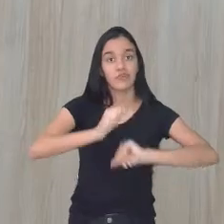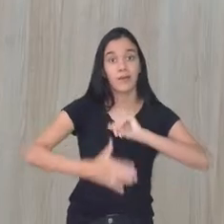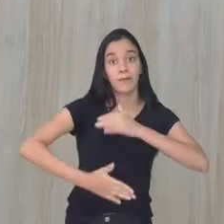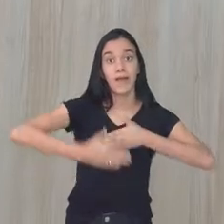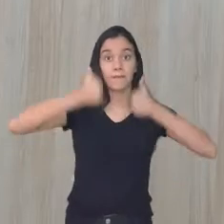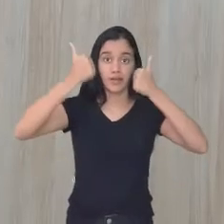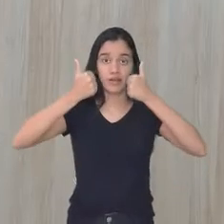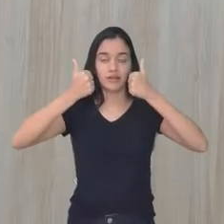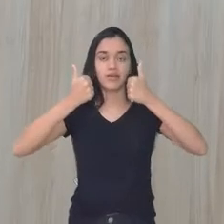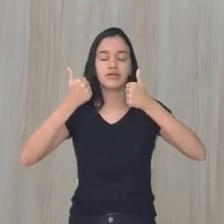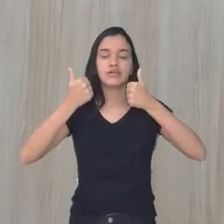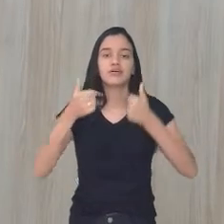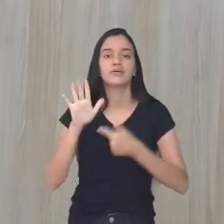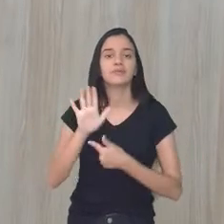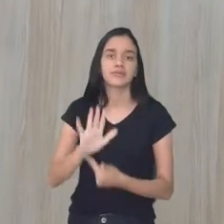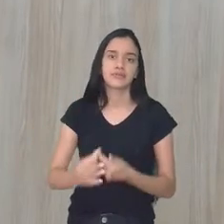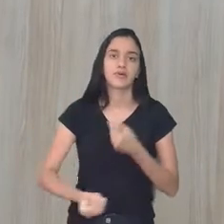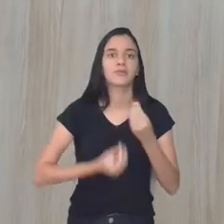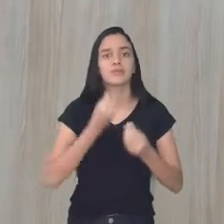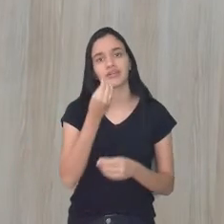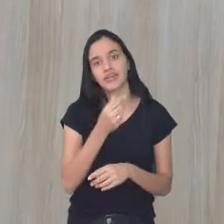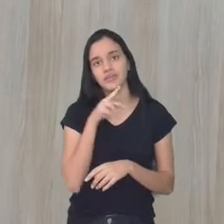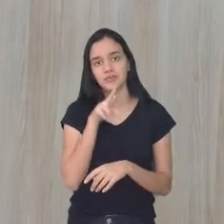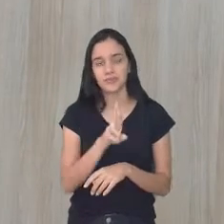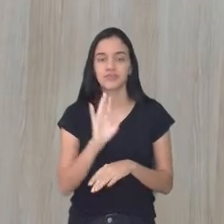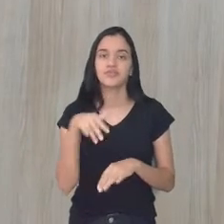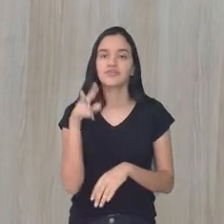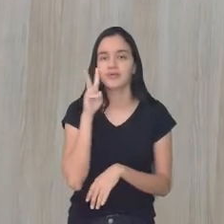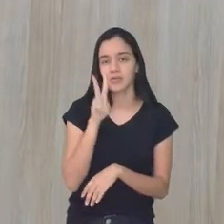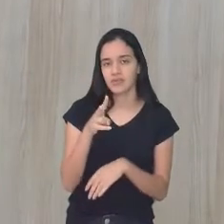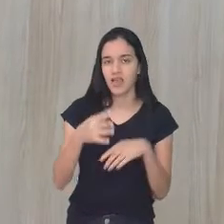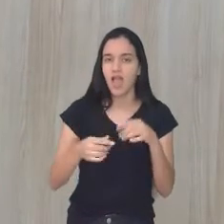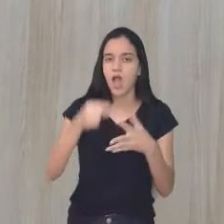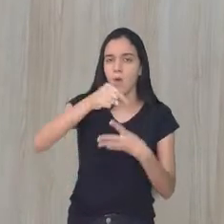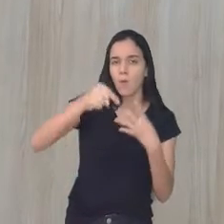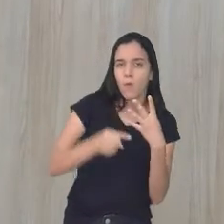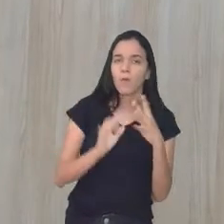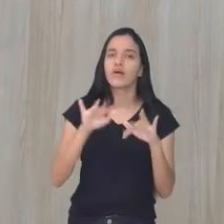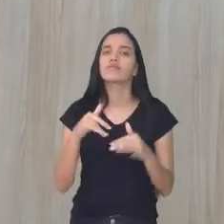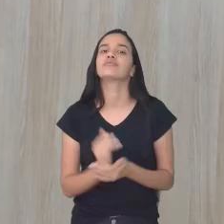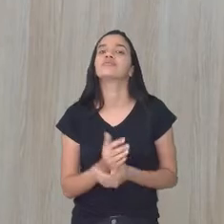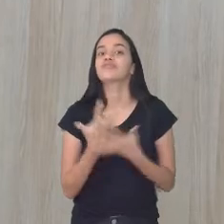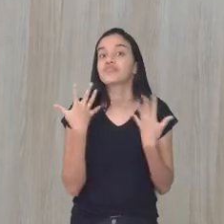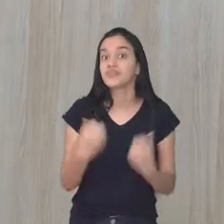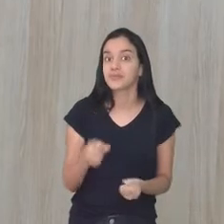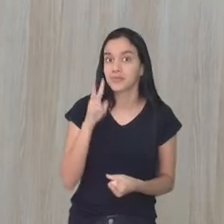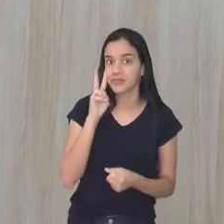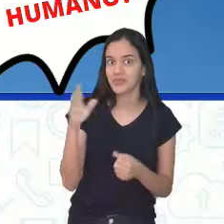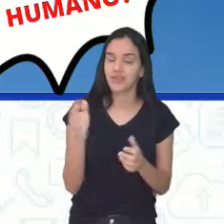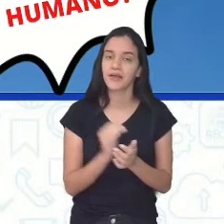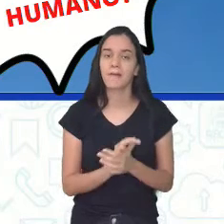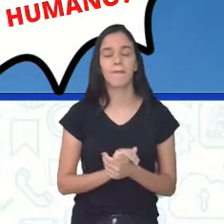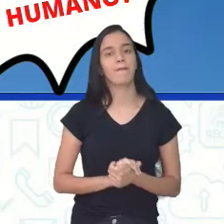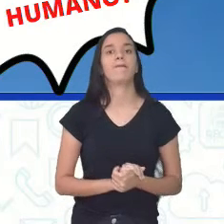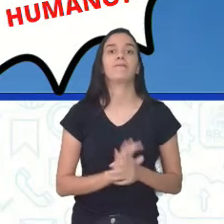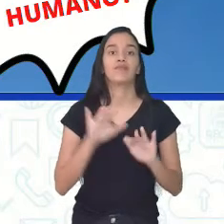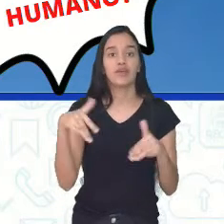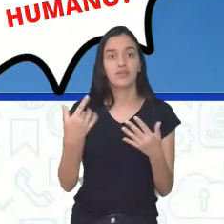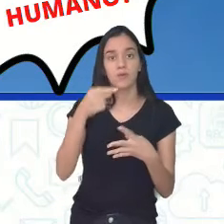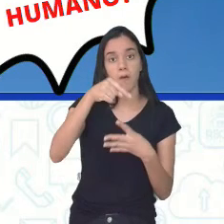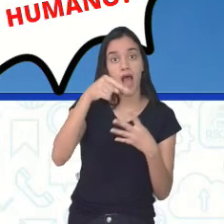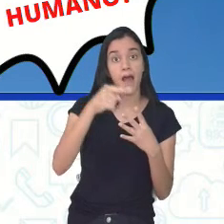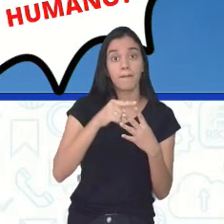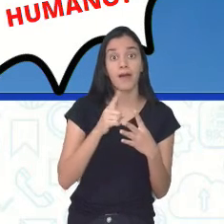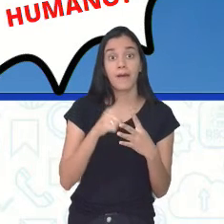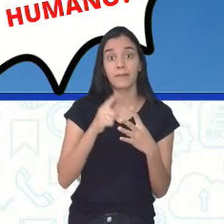melhor apresentar como resposta. Então, vamos ver quais são essas quatro. Vamos ler comigo essas 4 situações problema. A primeira